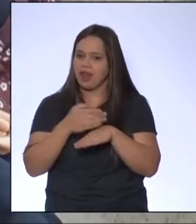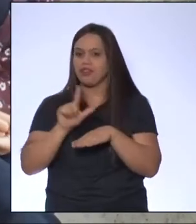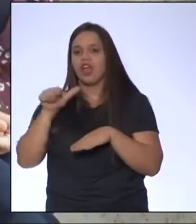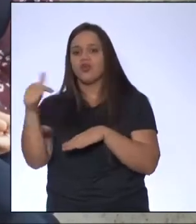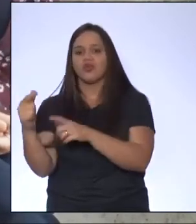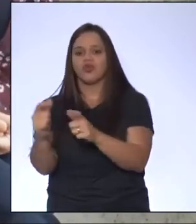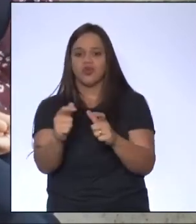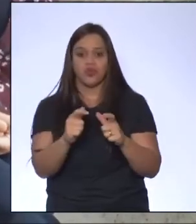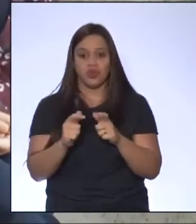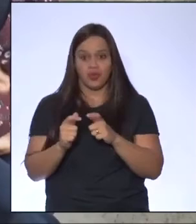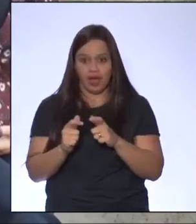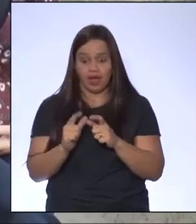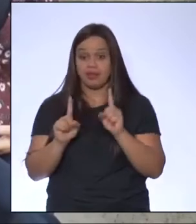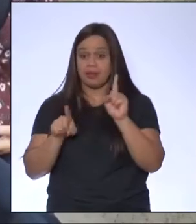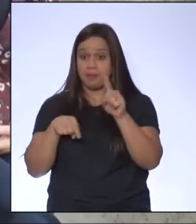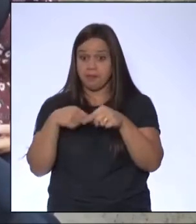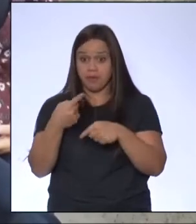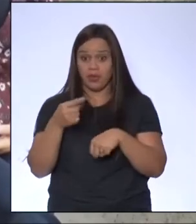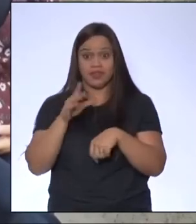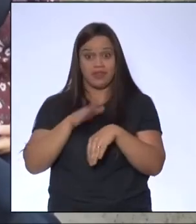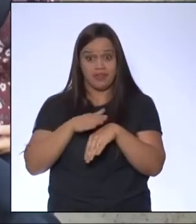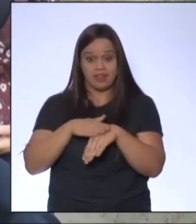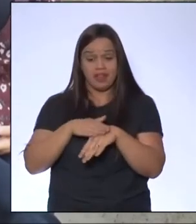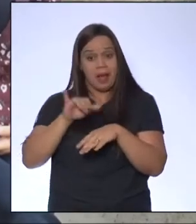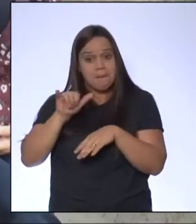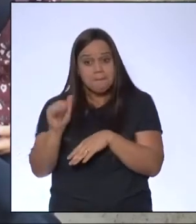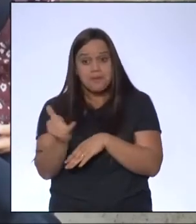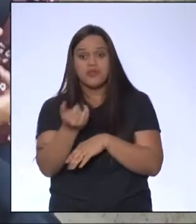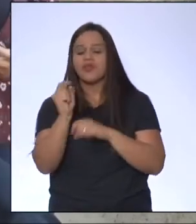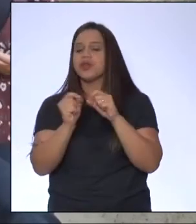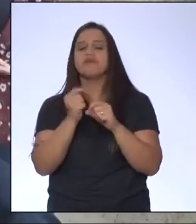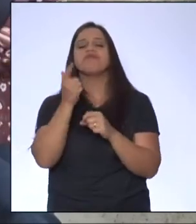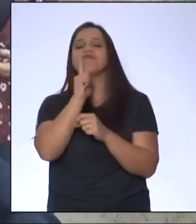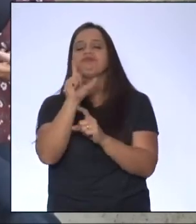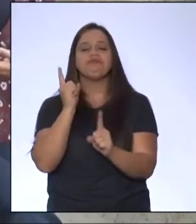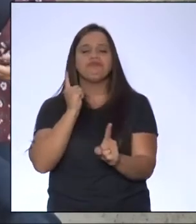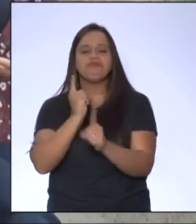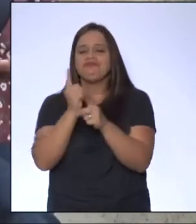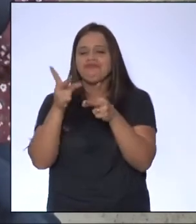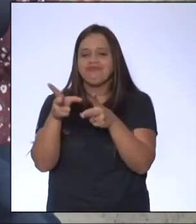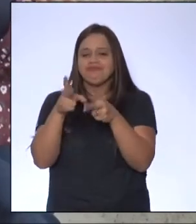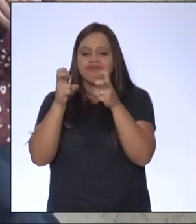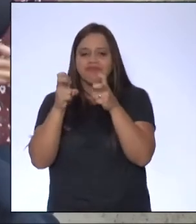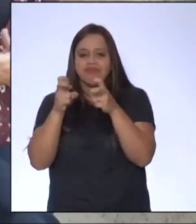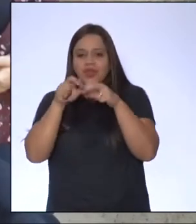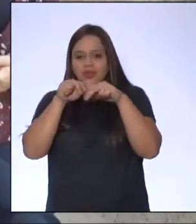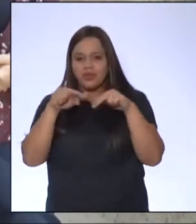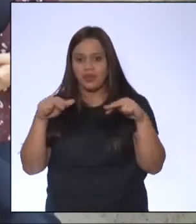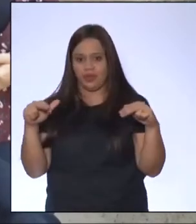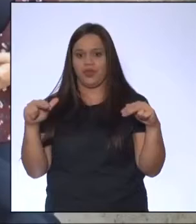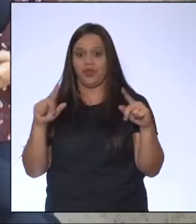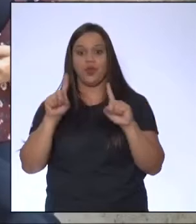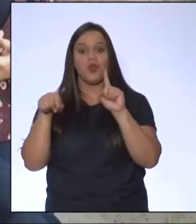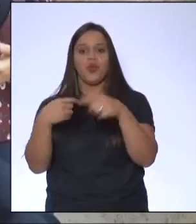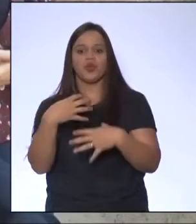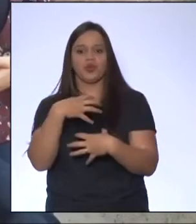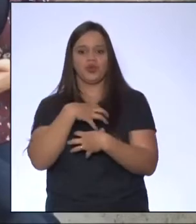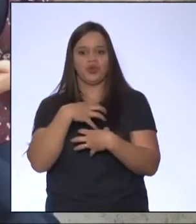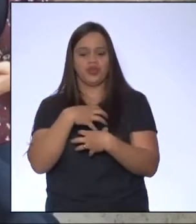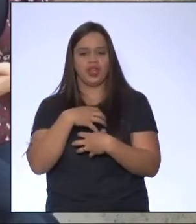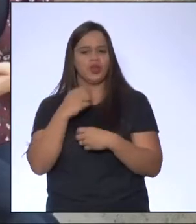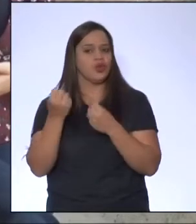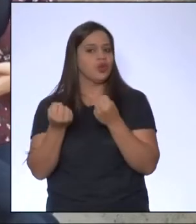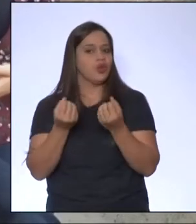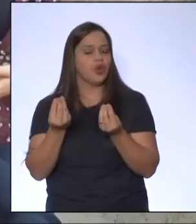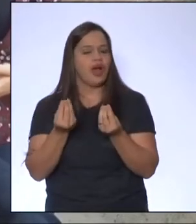lugares. Quando fizer isso, aproveite para também identificar outros elementos com os seus outros sentidos. Quais